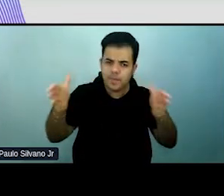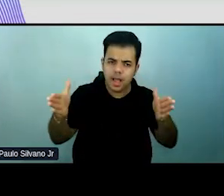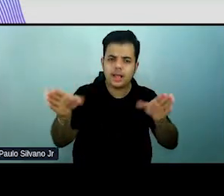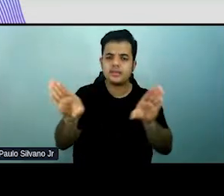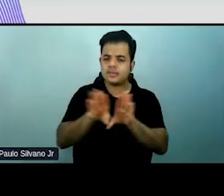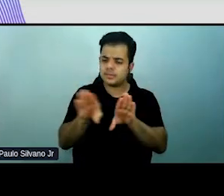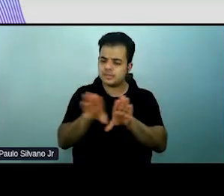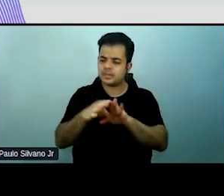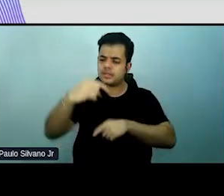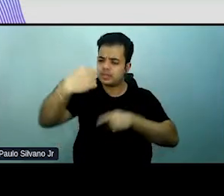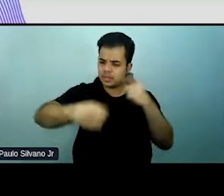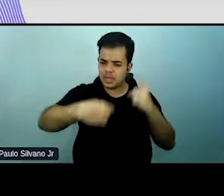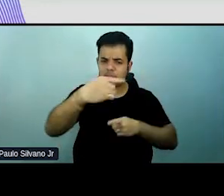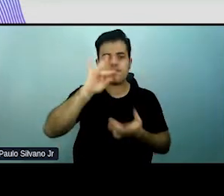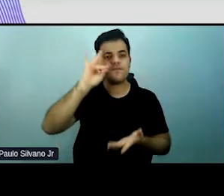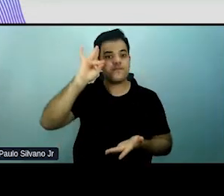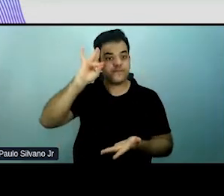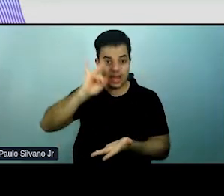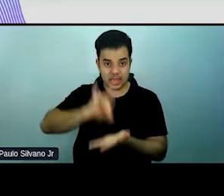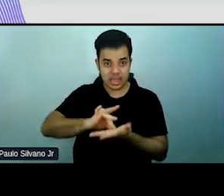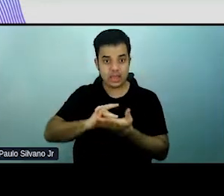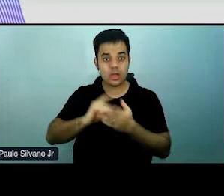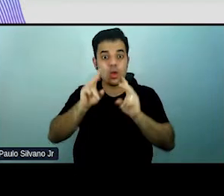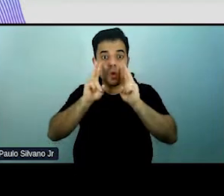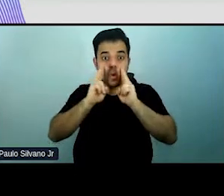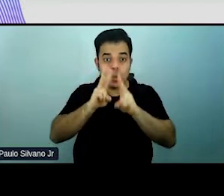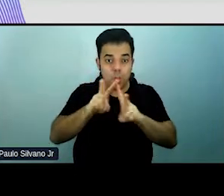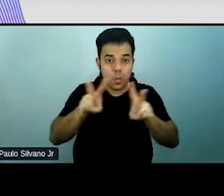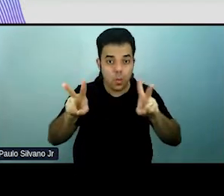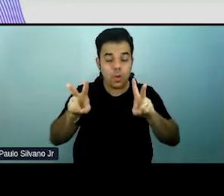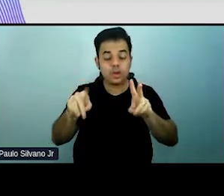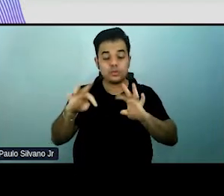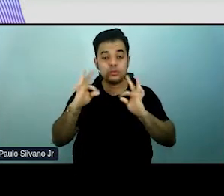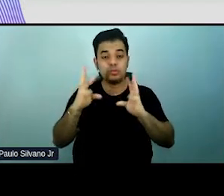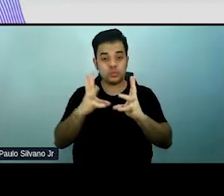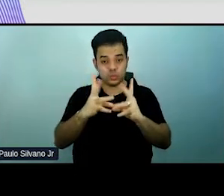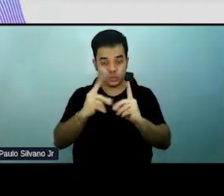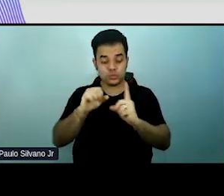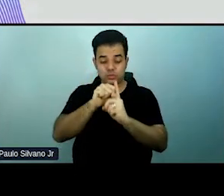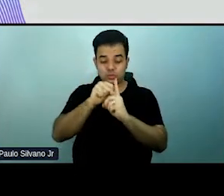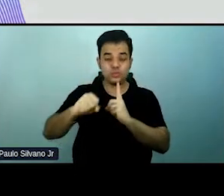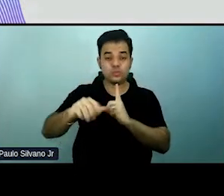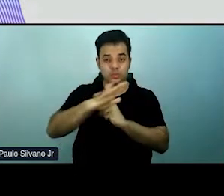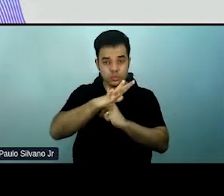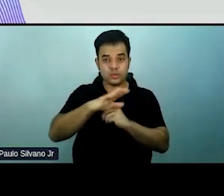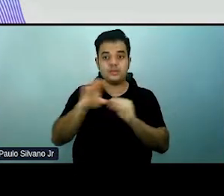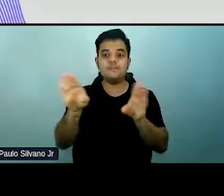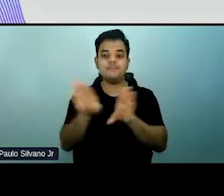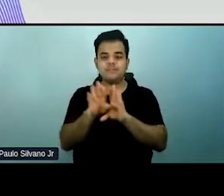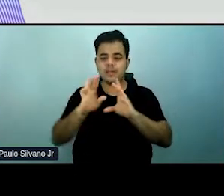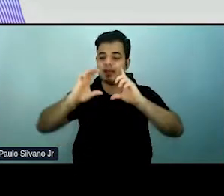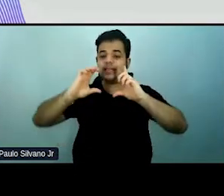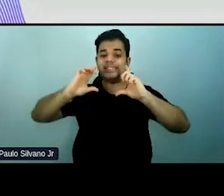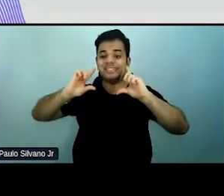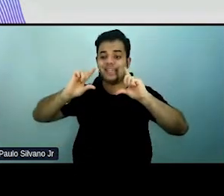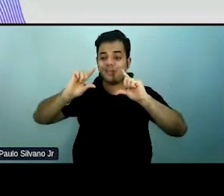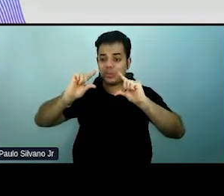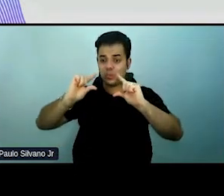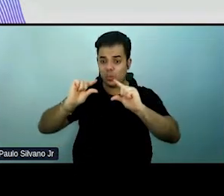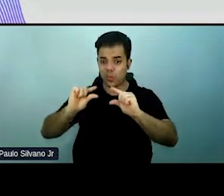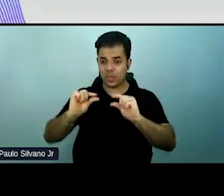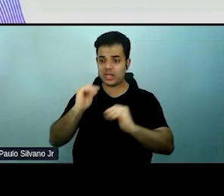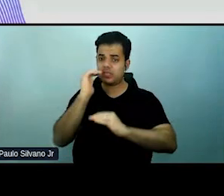debate legítimo, olhando para a nossa sociedade, e ver como que a gente consegue, então, diminuir as